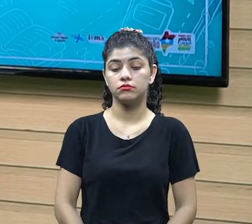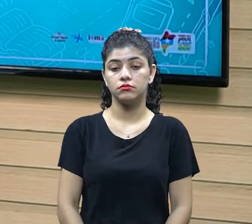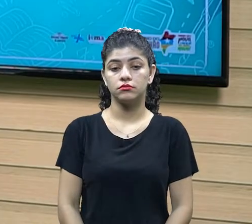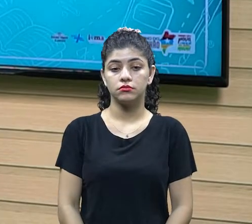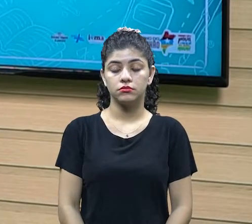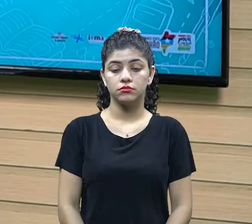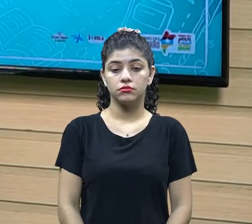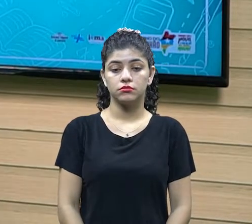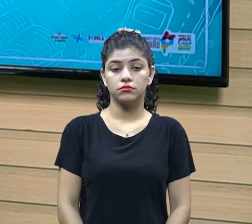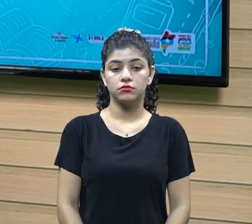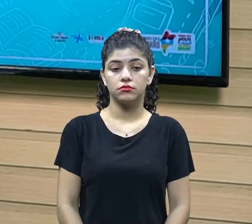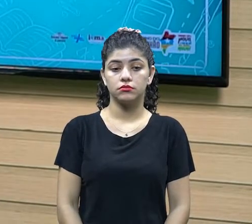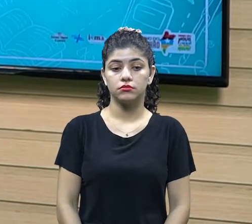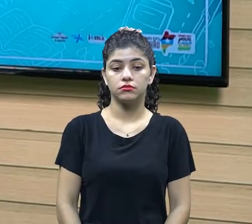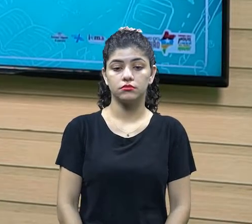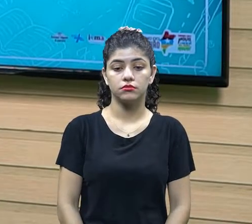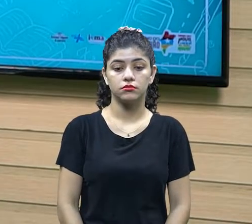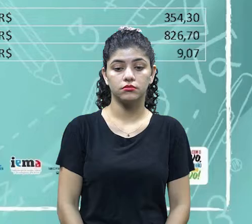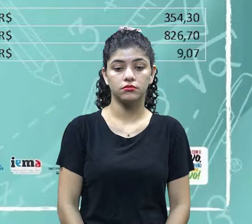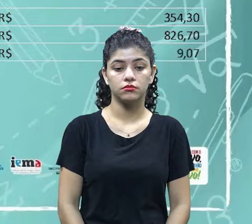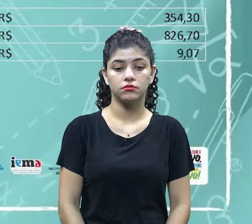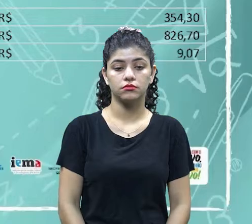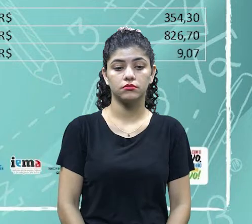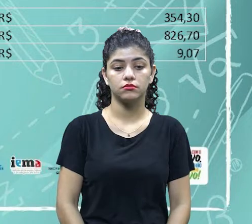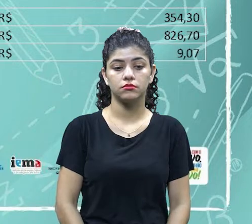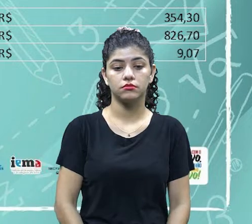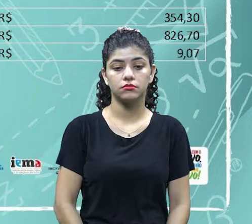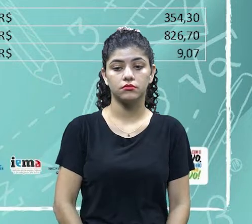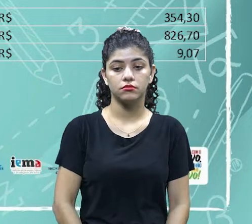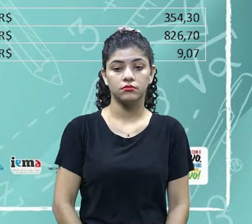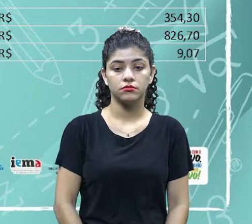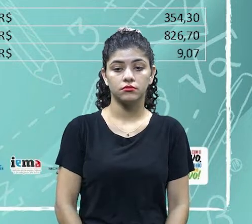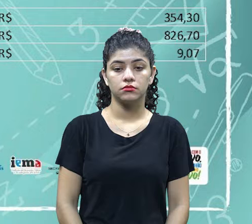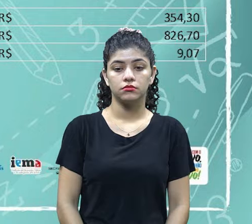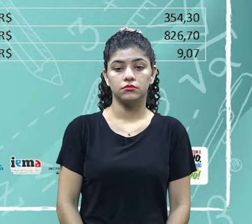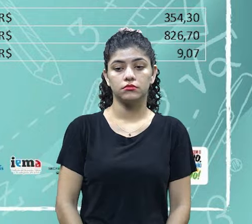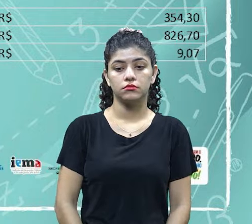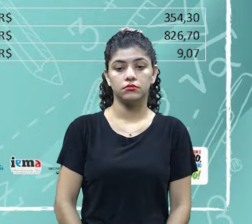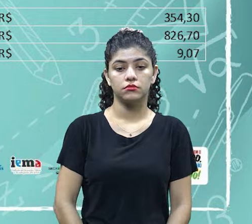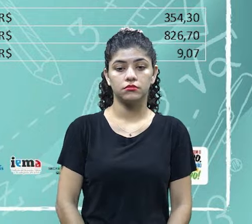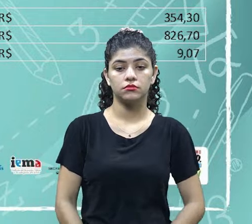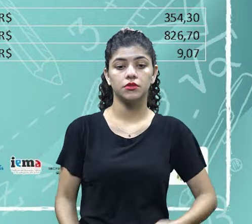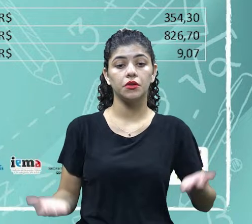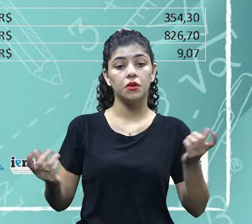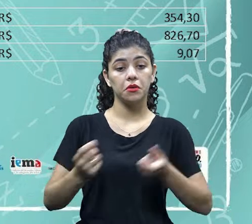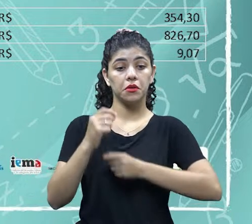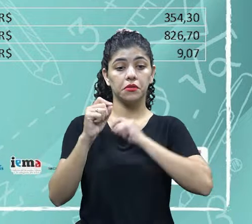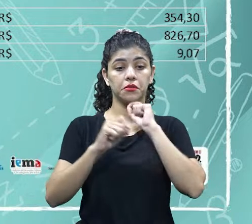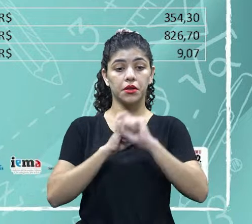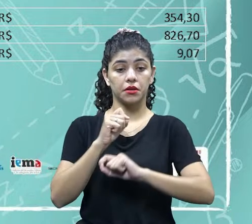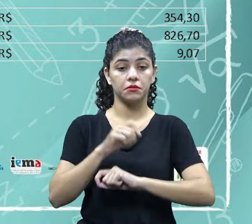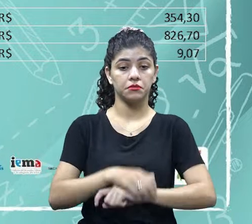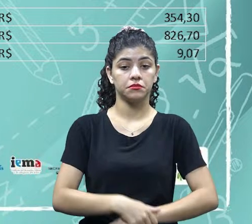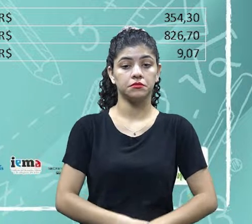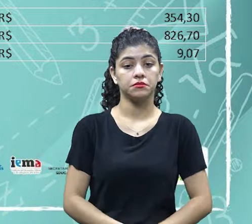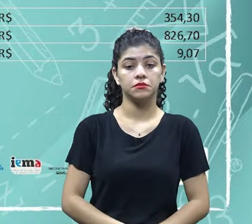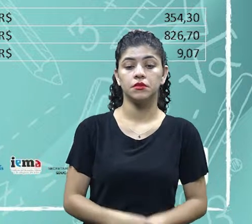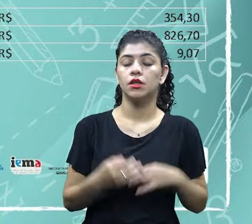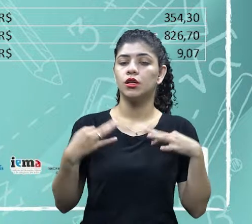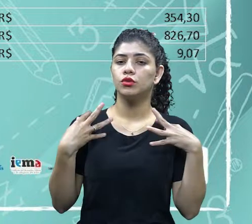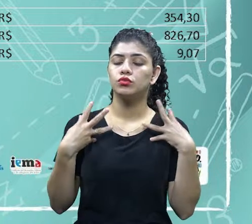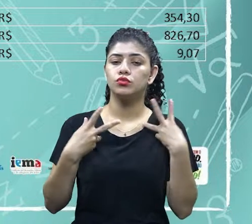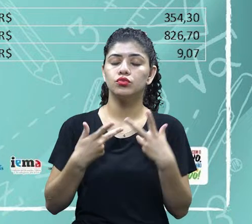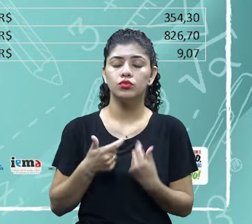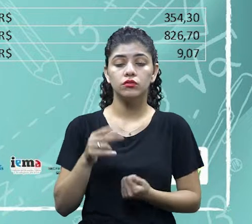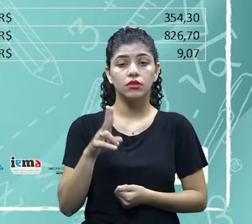E aí vem as deduções, certo? O que está sendo deduzido desse dinheiro que entrou? Tudo aquilo